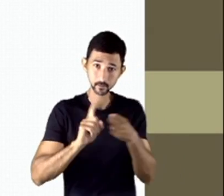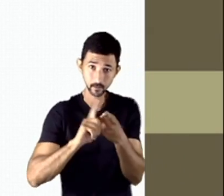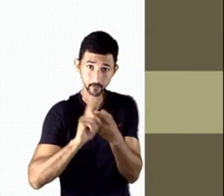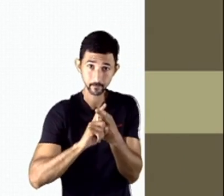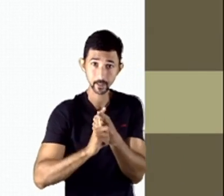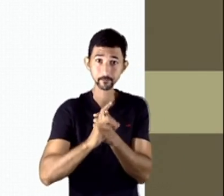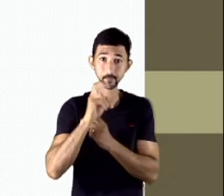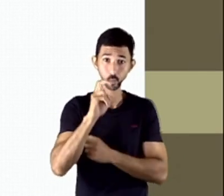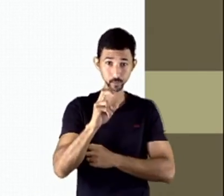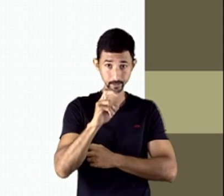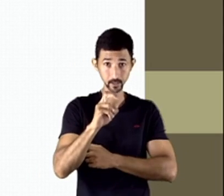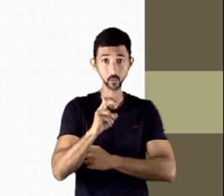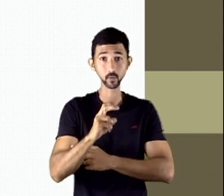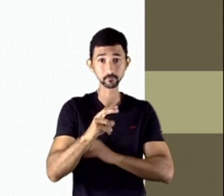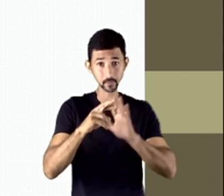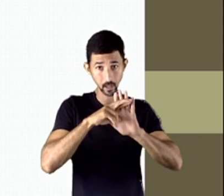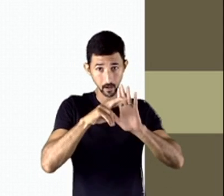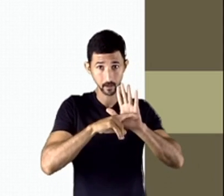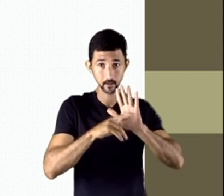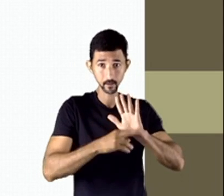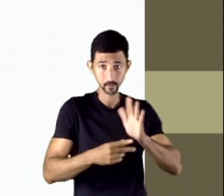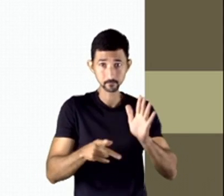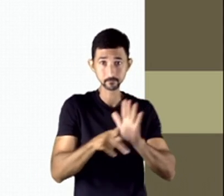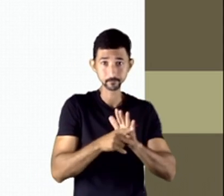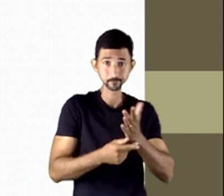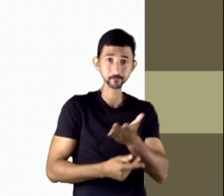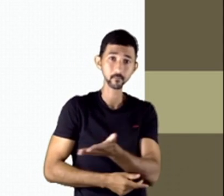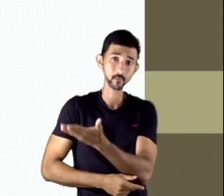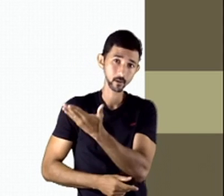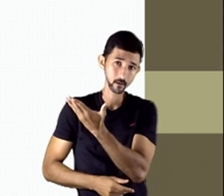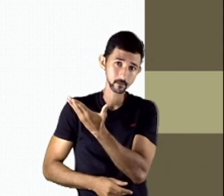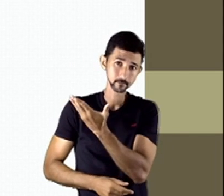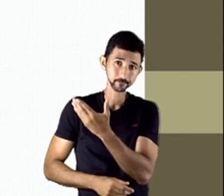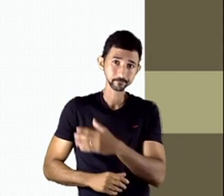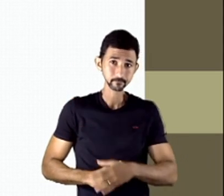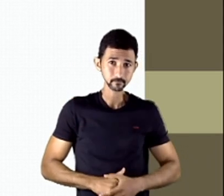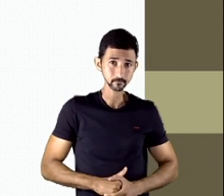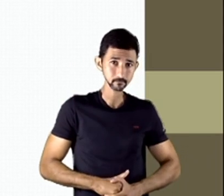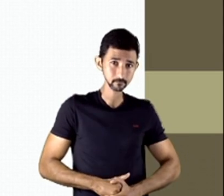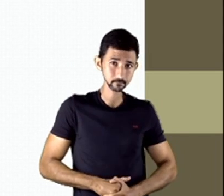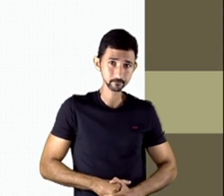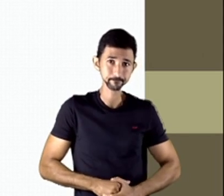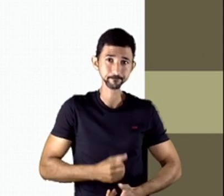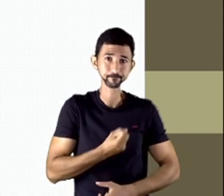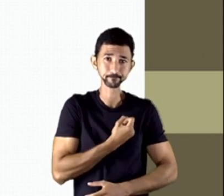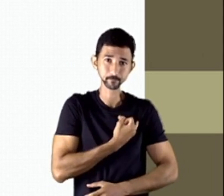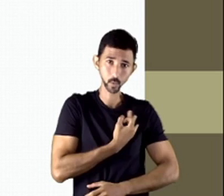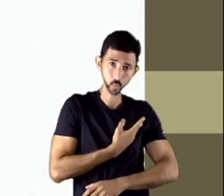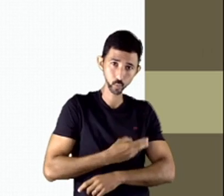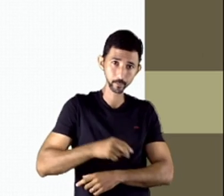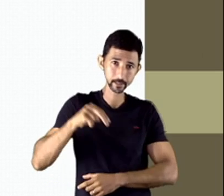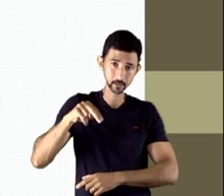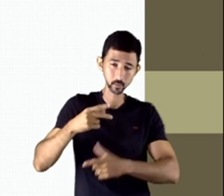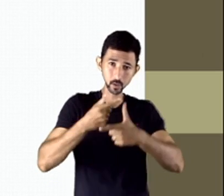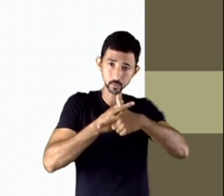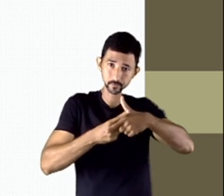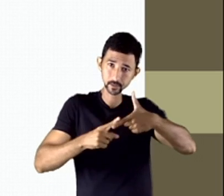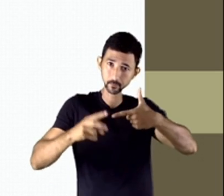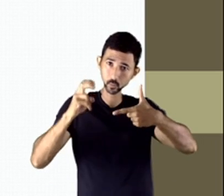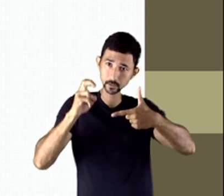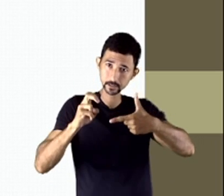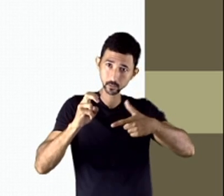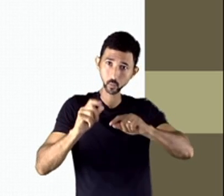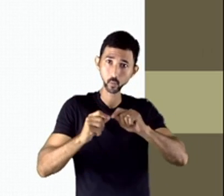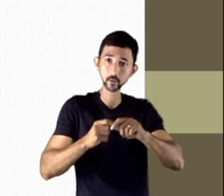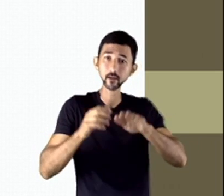3, o 5 também tem a sua regra, né? E a regra do 5 é que um número natural é divisível por 5